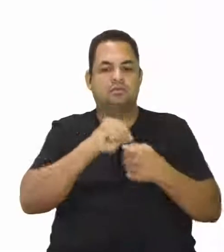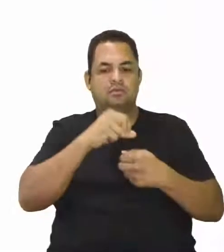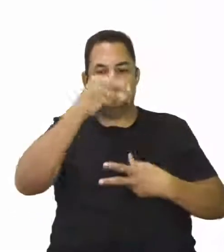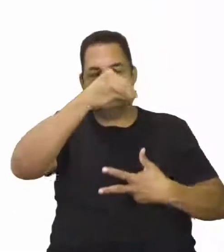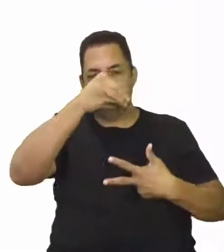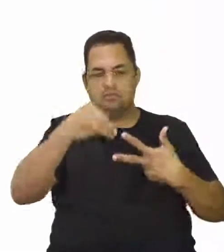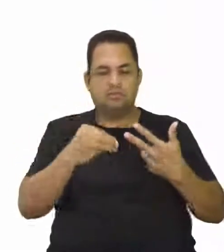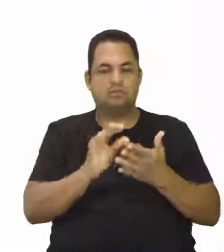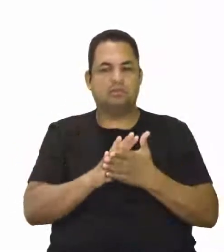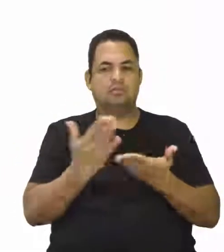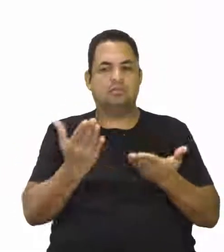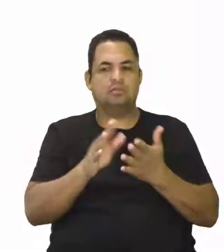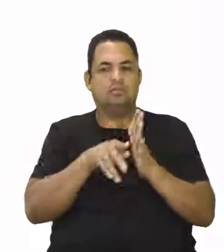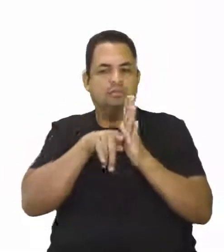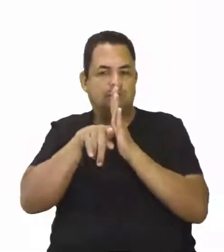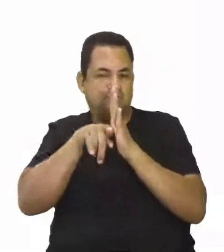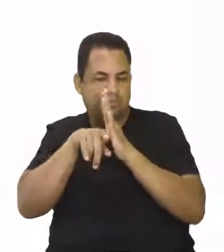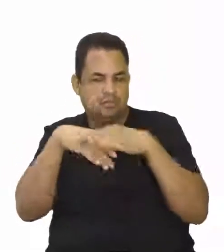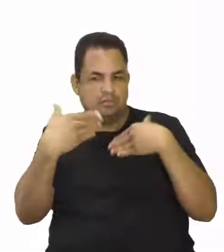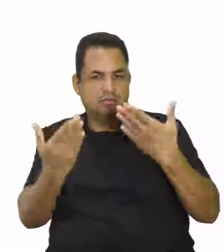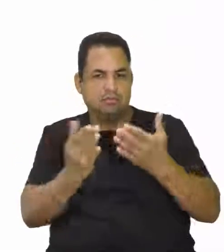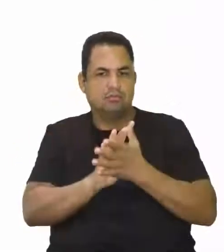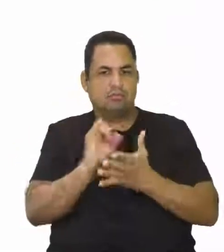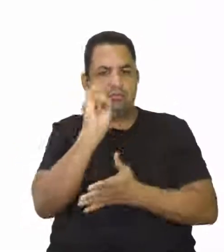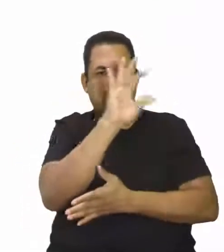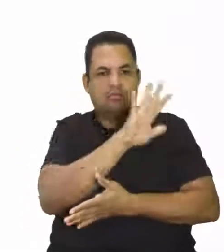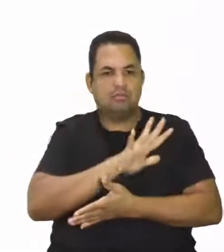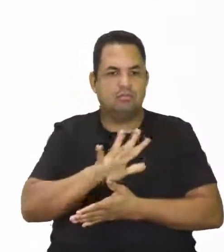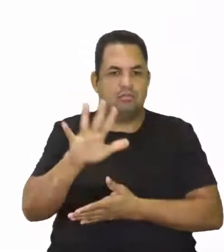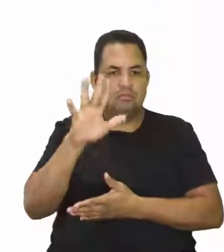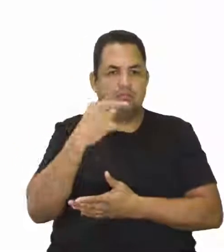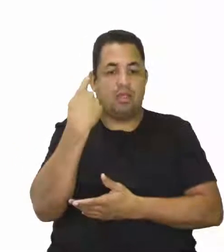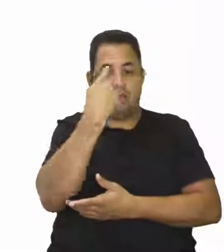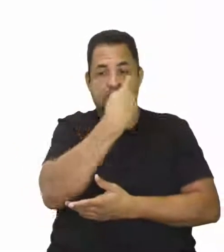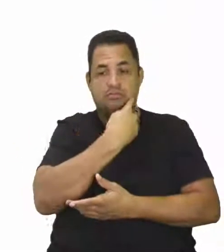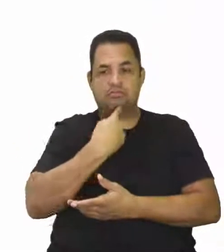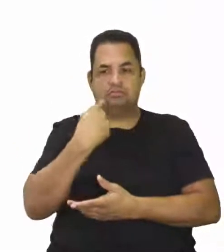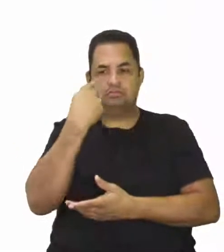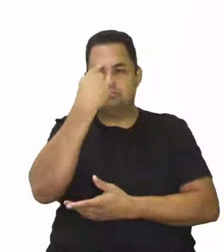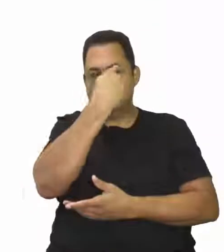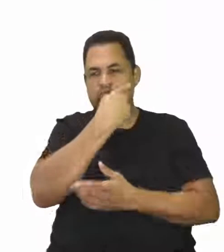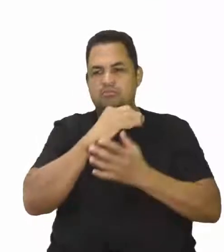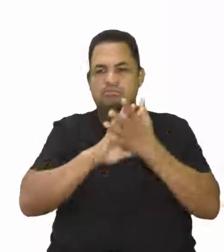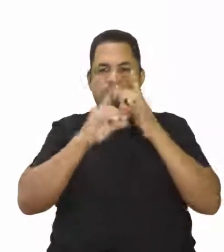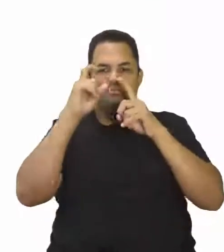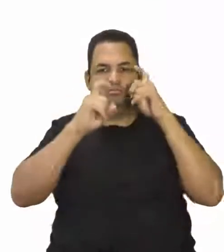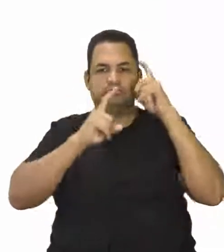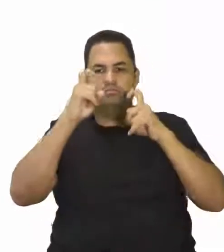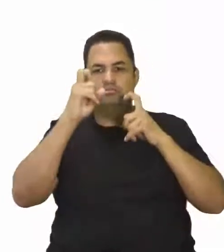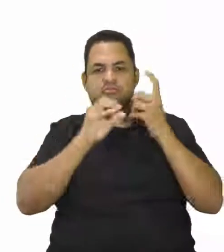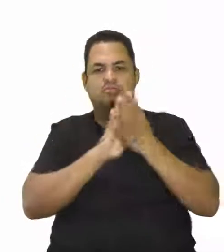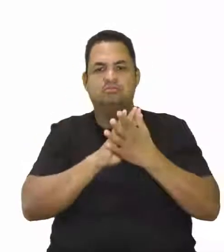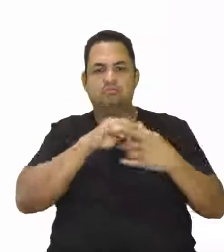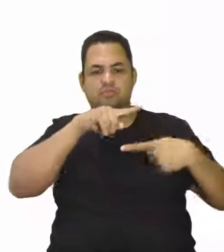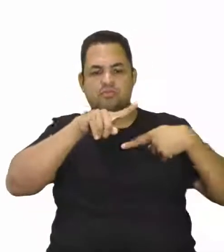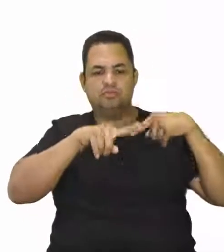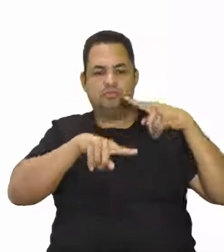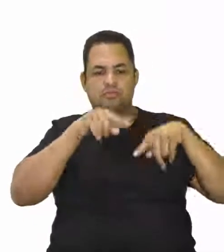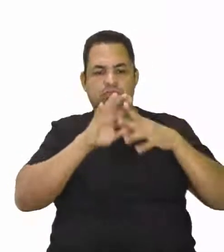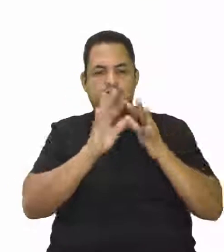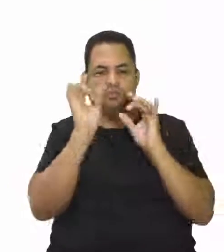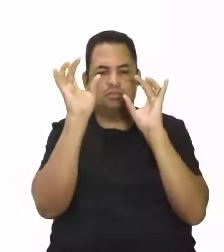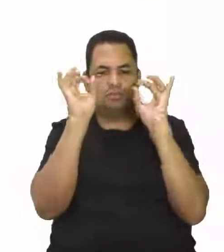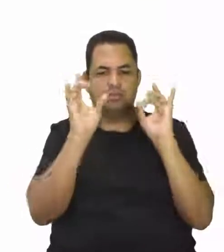vai analisar? Ele vai analisar a imagem, as expressões faciais, os objetos, os detalhes que estão